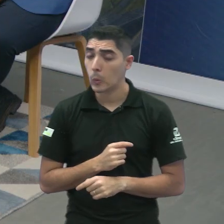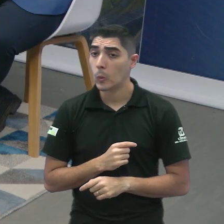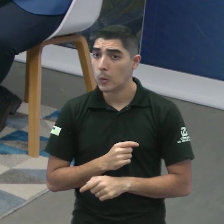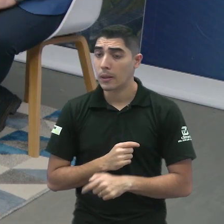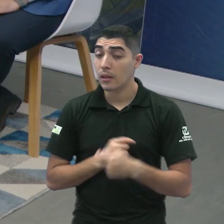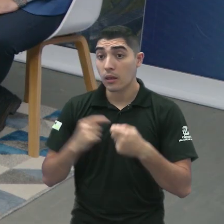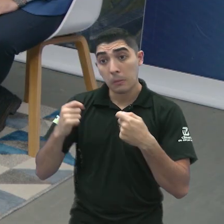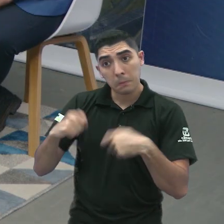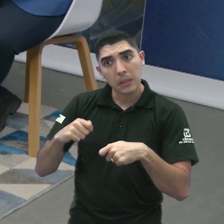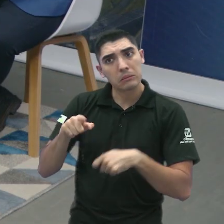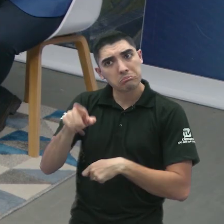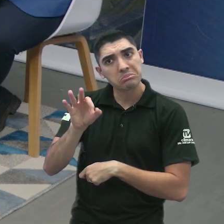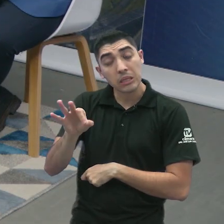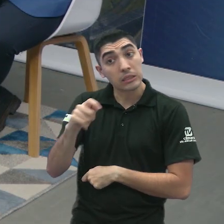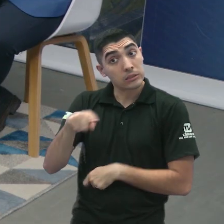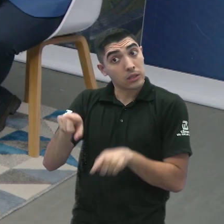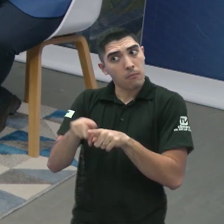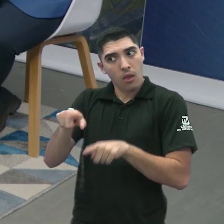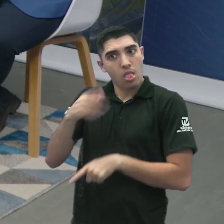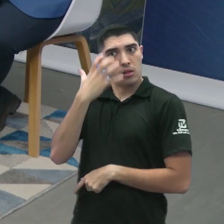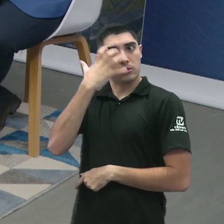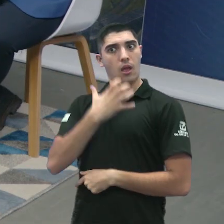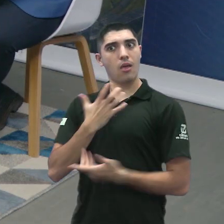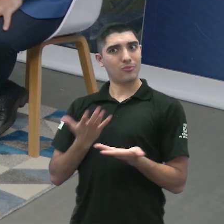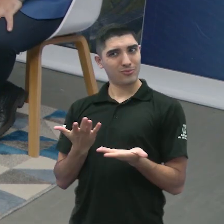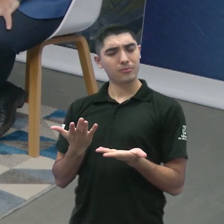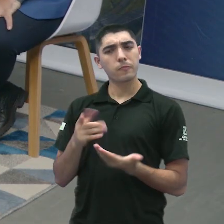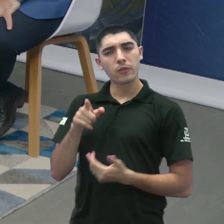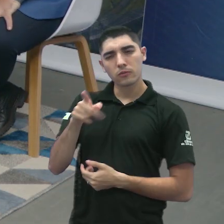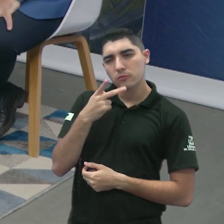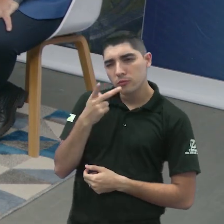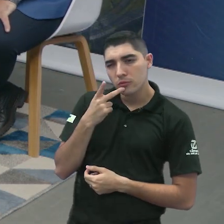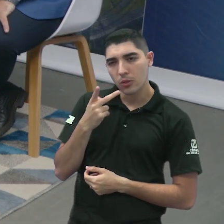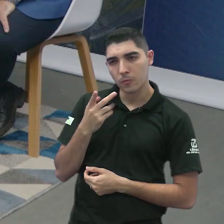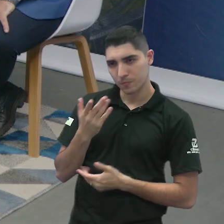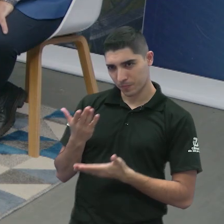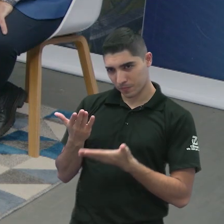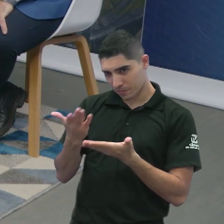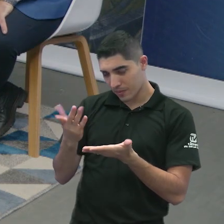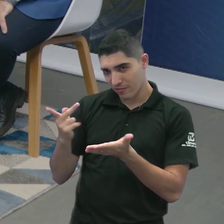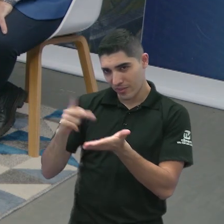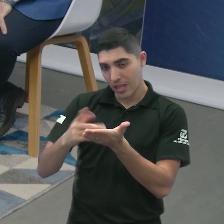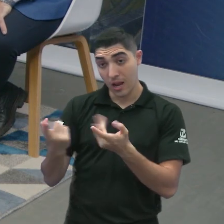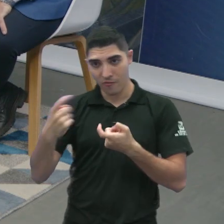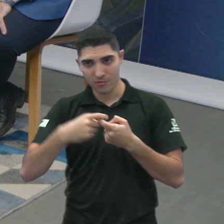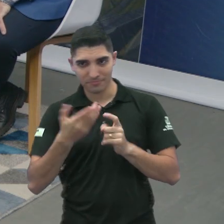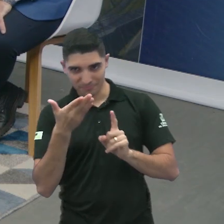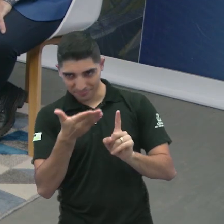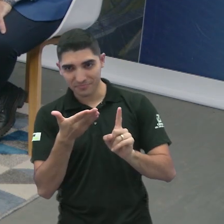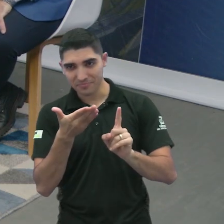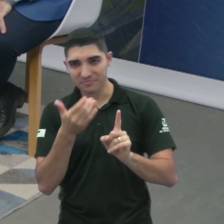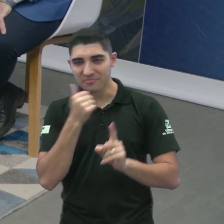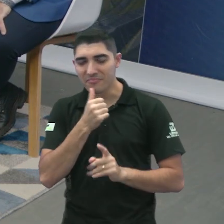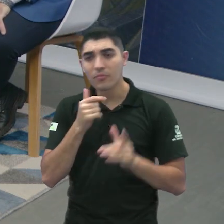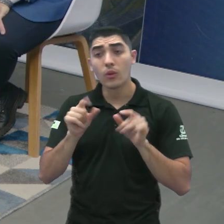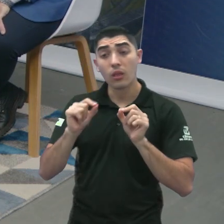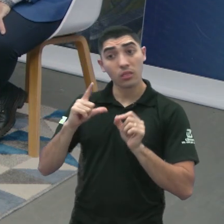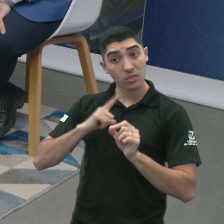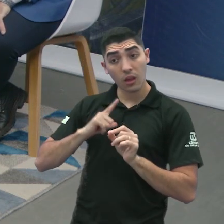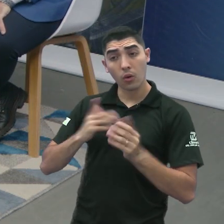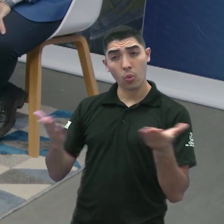séria. Né? Uma questão que você falou, agora eu quero voltar para a Helena, porque existe, a gente sabe, testes